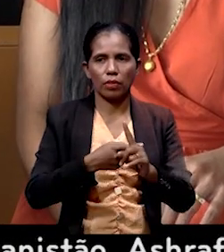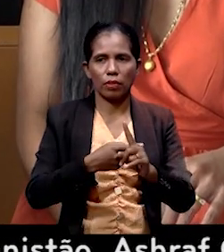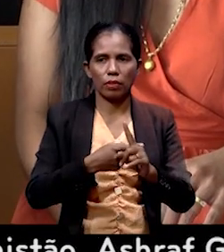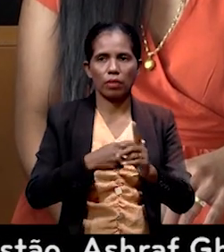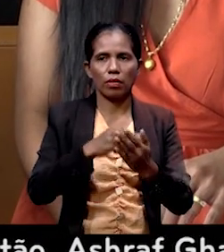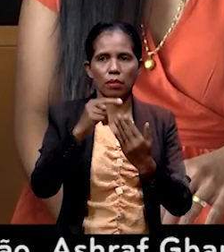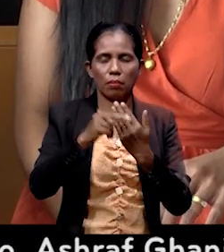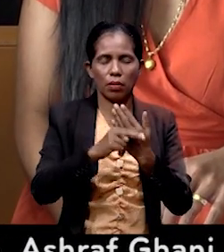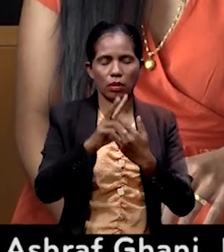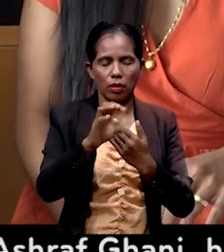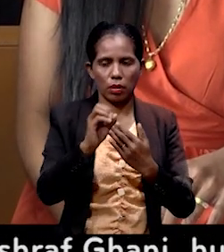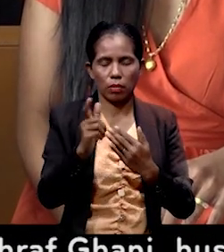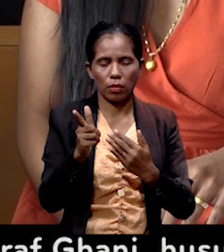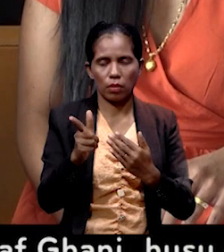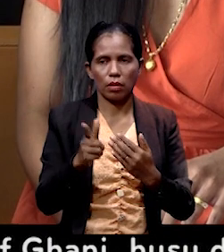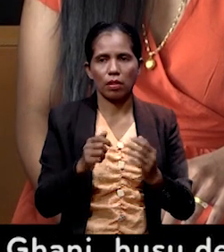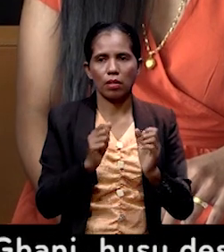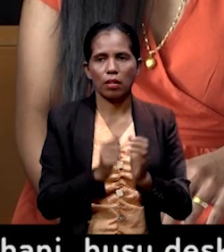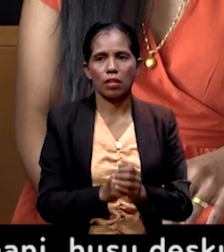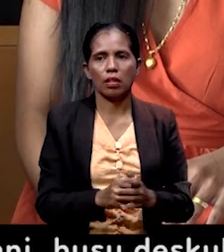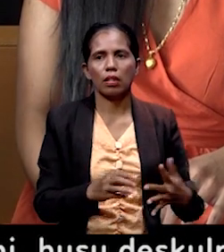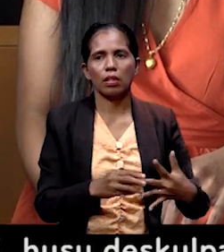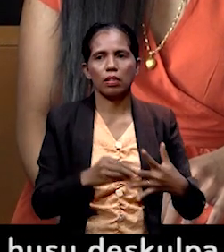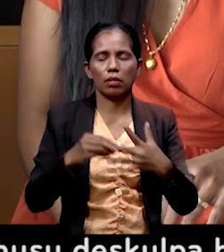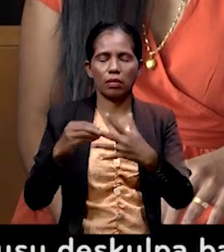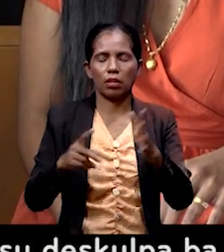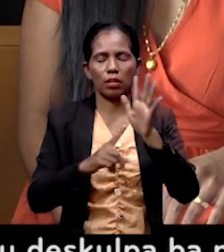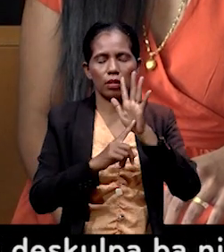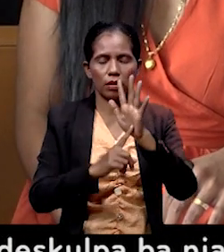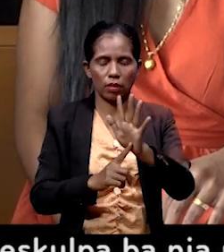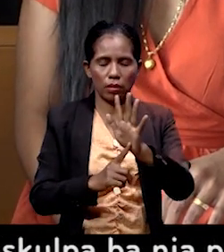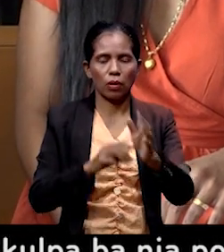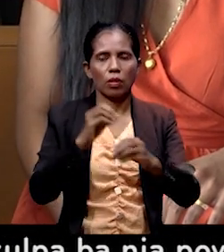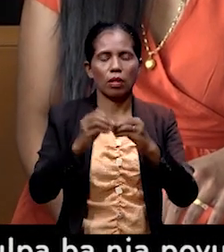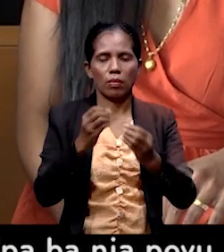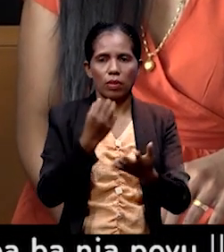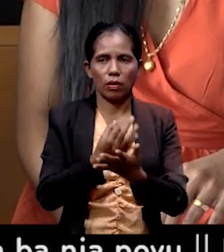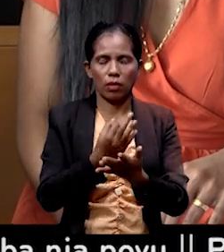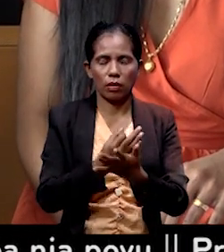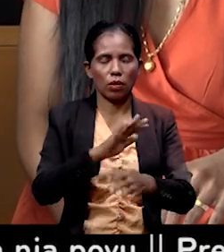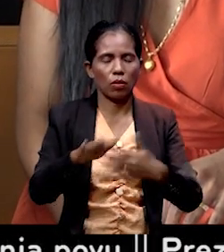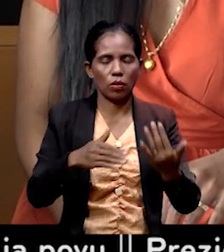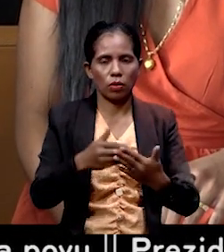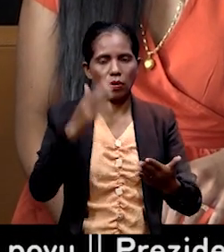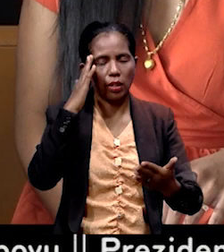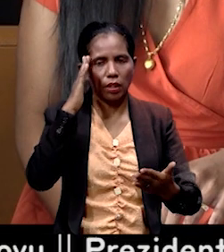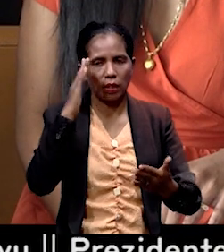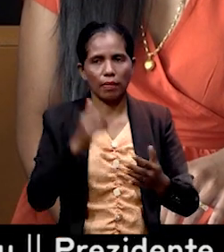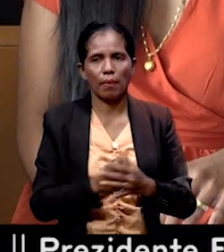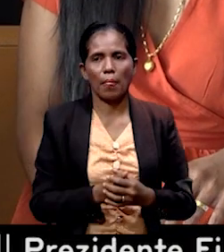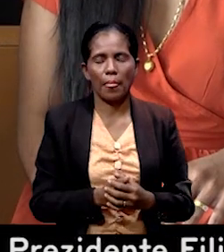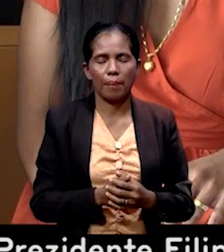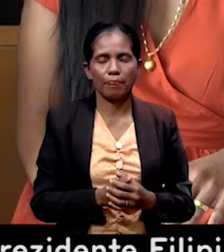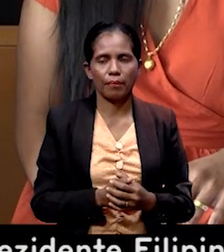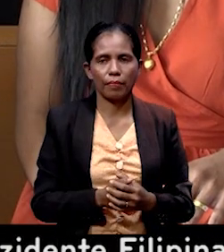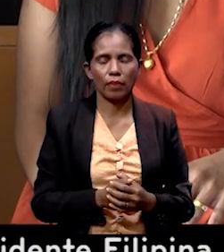desentendimento entre parte rua, Liliu vai a transparência de despesa financeira. Tamba parte outro até ne kata empresa Oca Detel